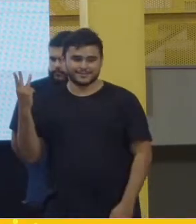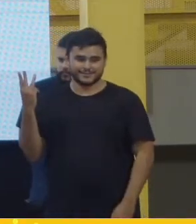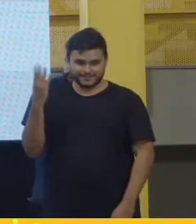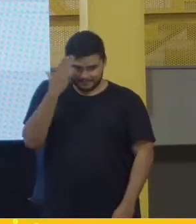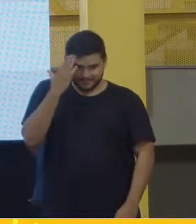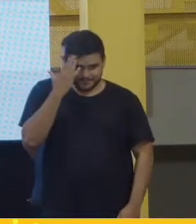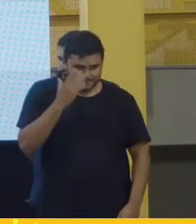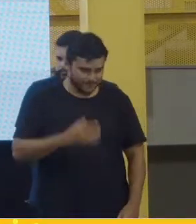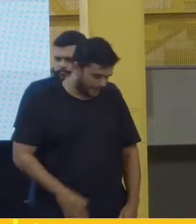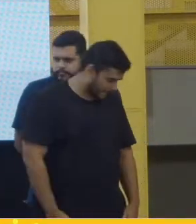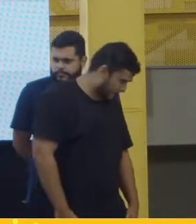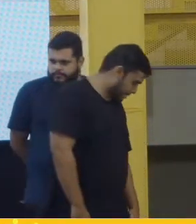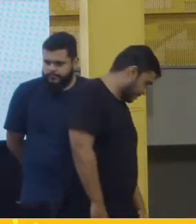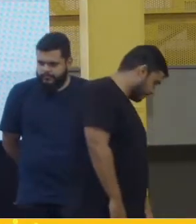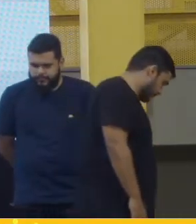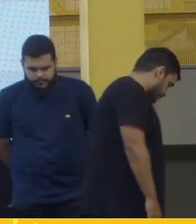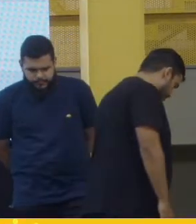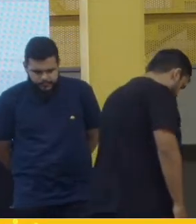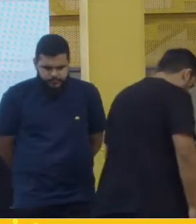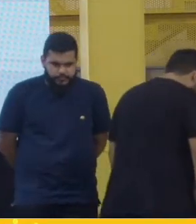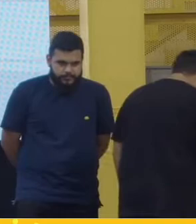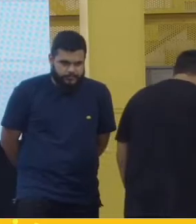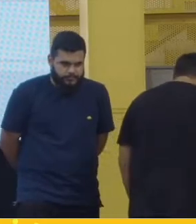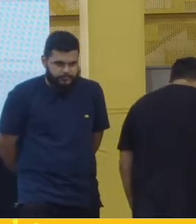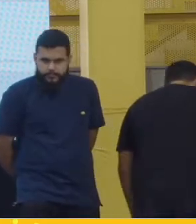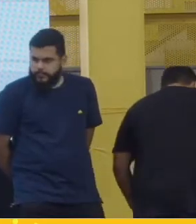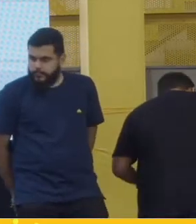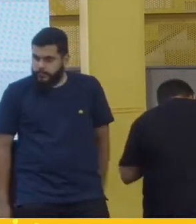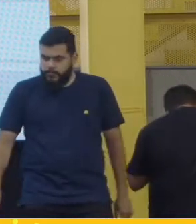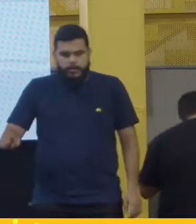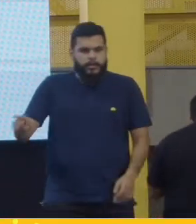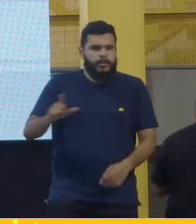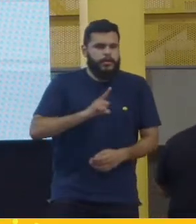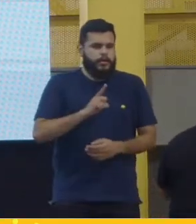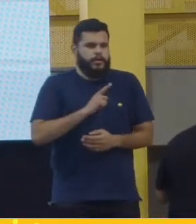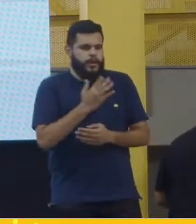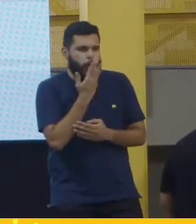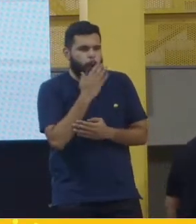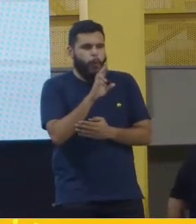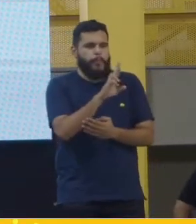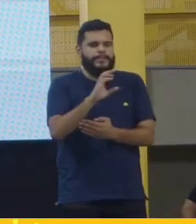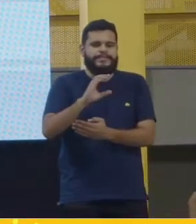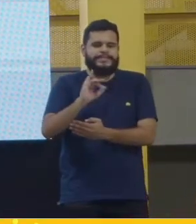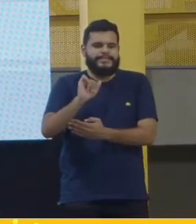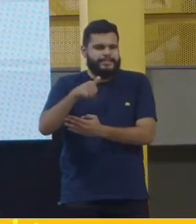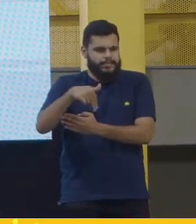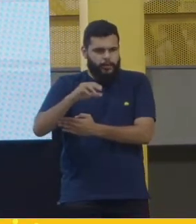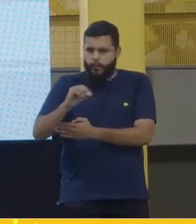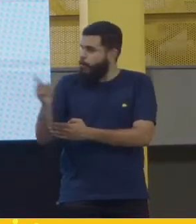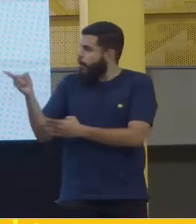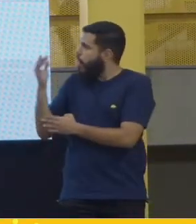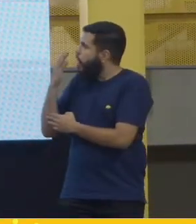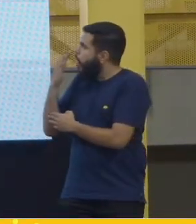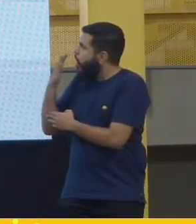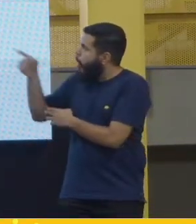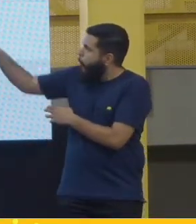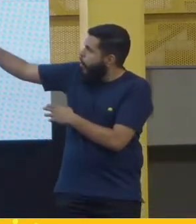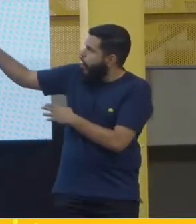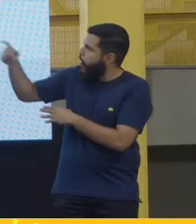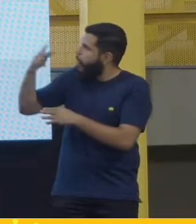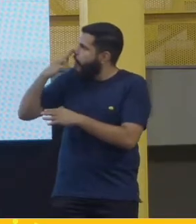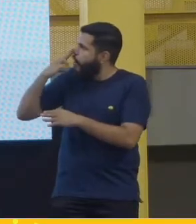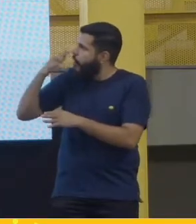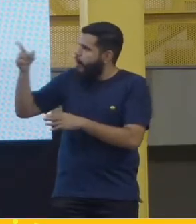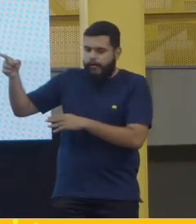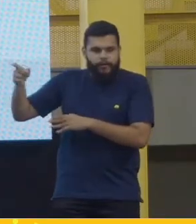só. Quando você tem essa tinta chamada ciano, ela funciona absorvendo